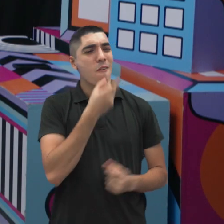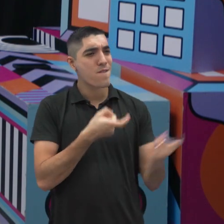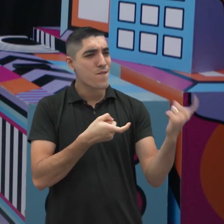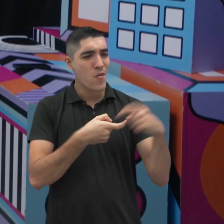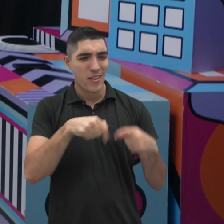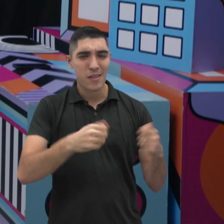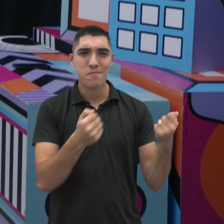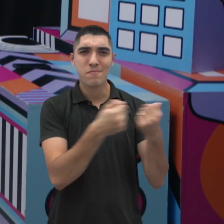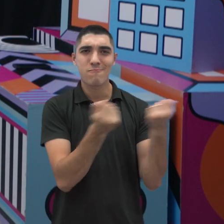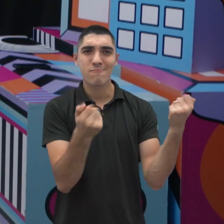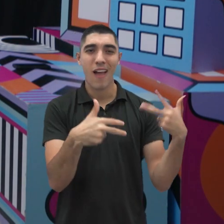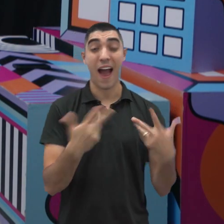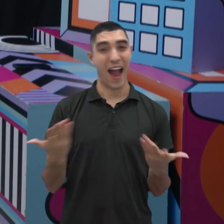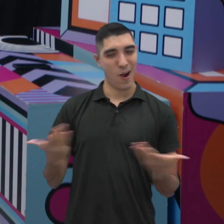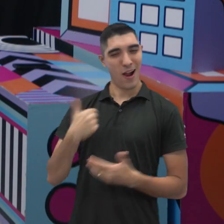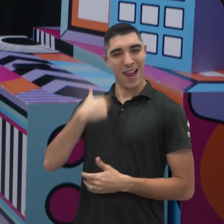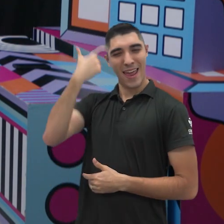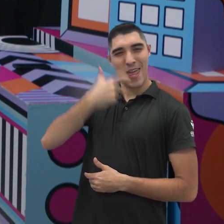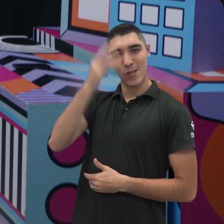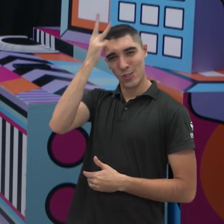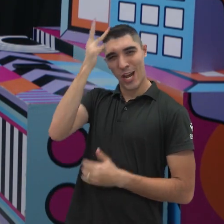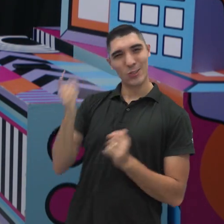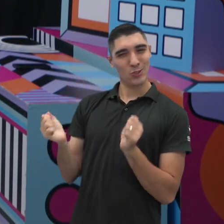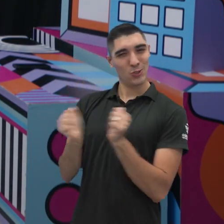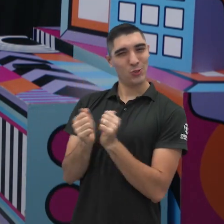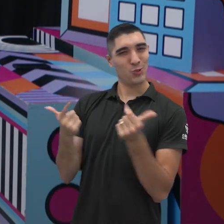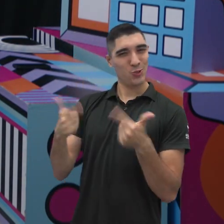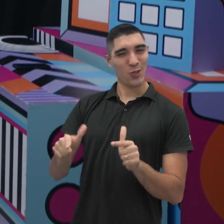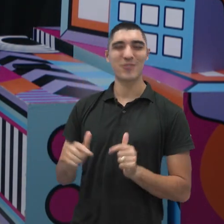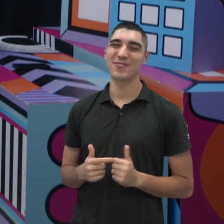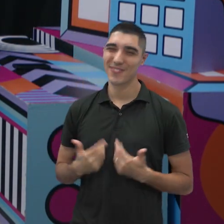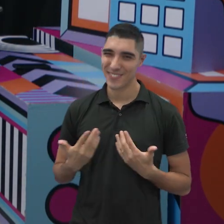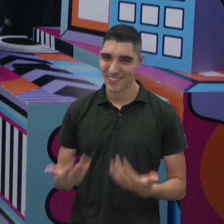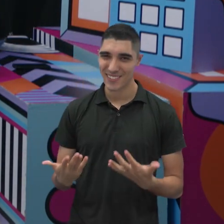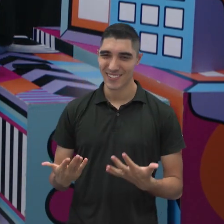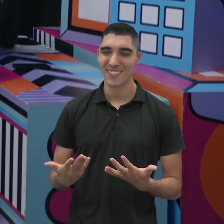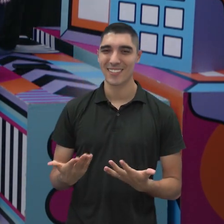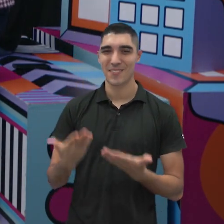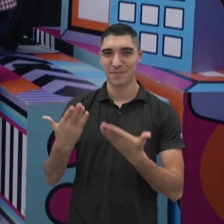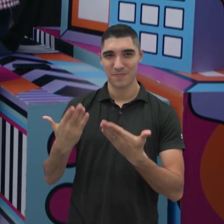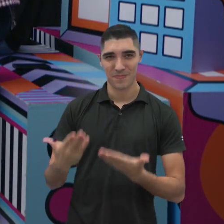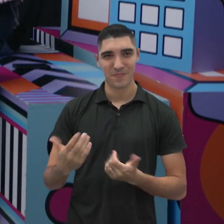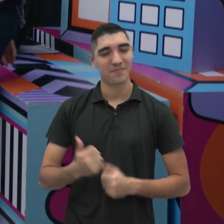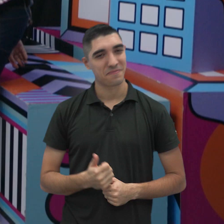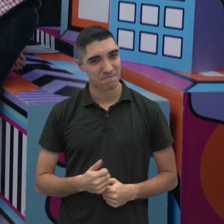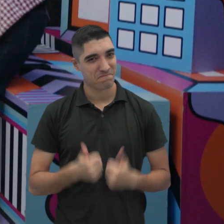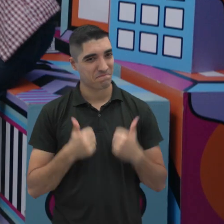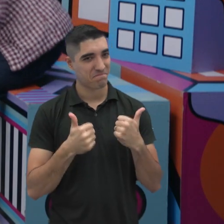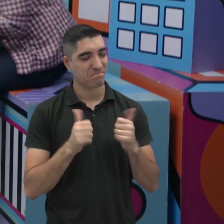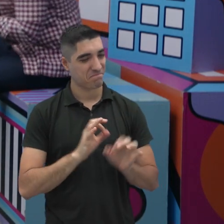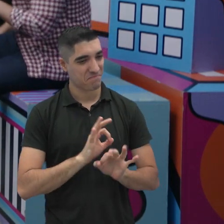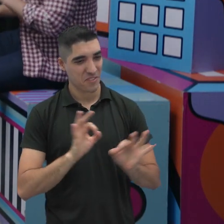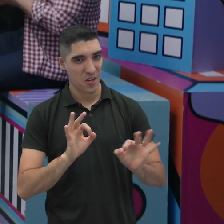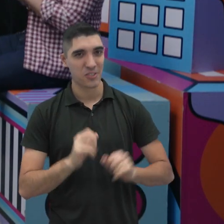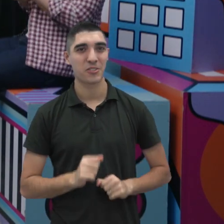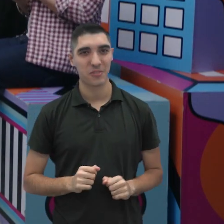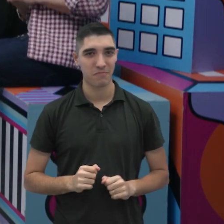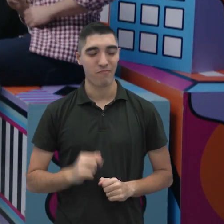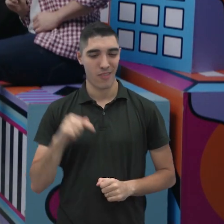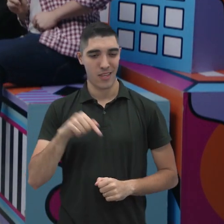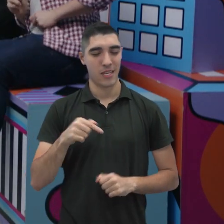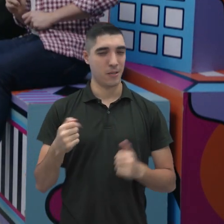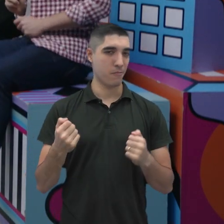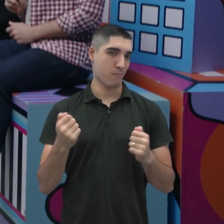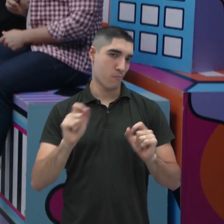bom voltar aqui. Bem-vindo. Dessa vez comigo junto, né, pô? Fica à vontade. Verdade. É isso aí, gente. Muito bom